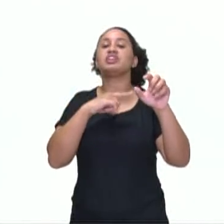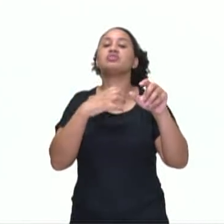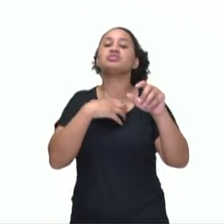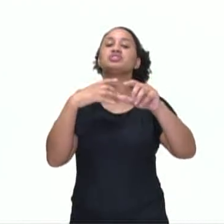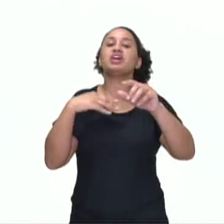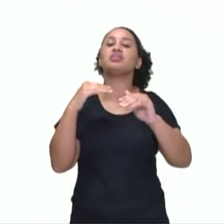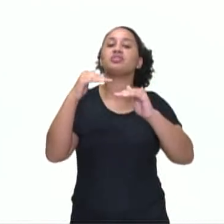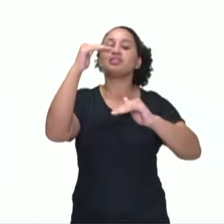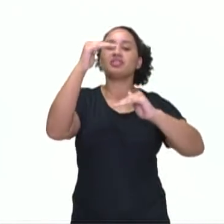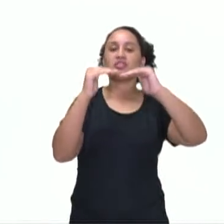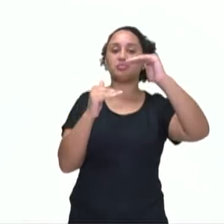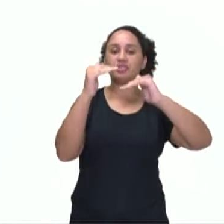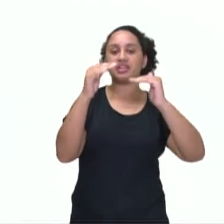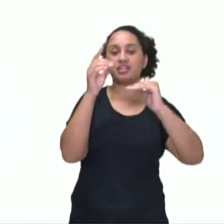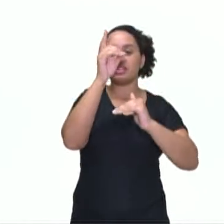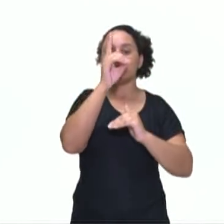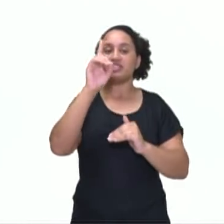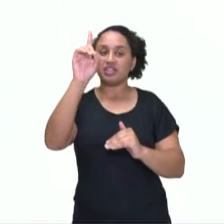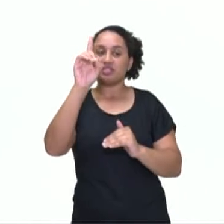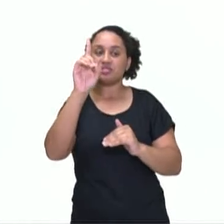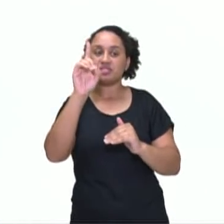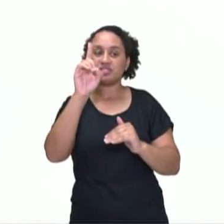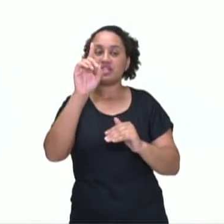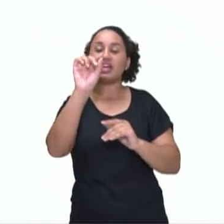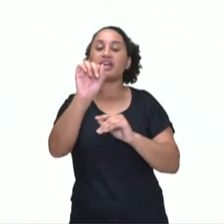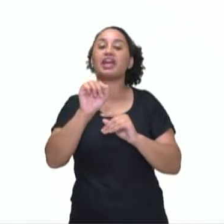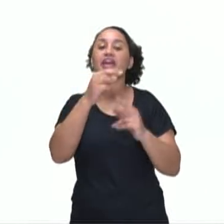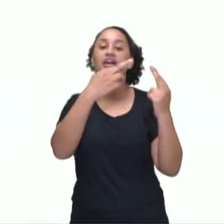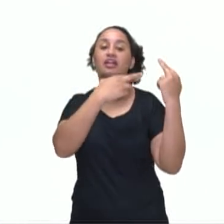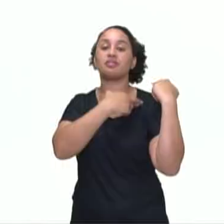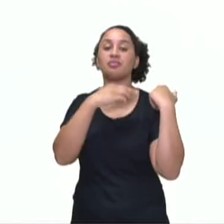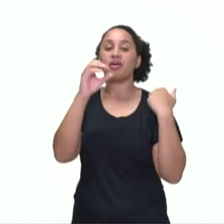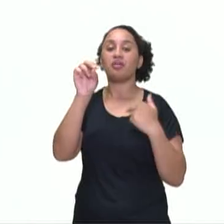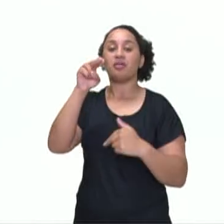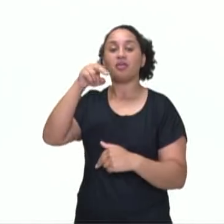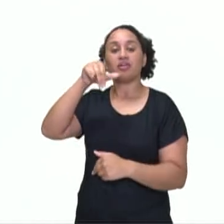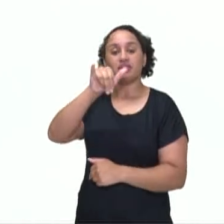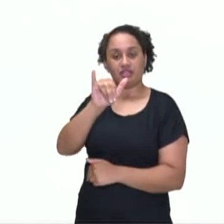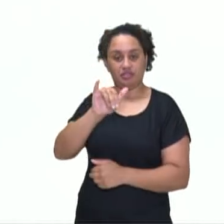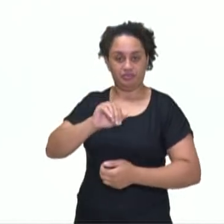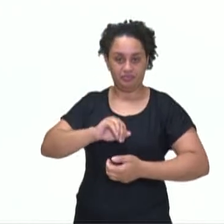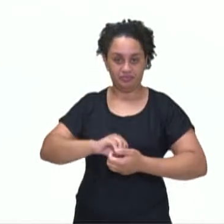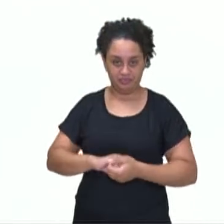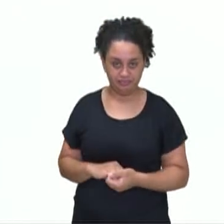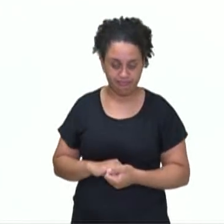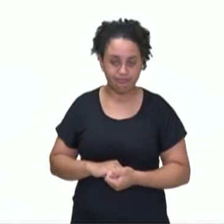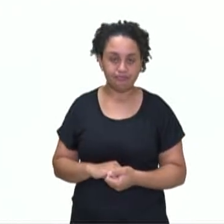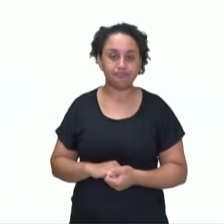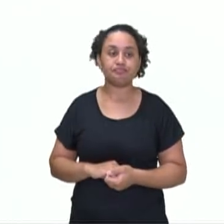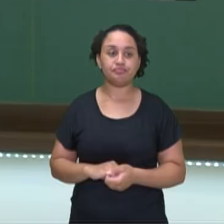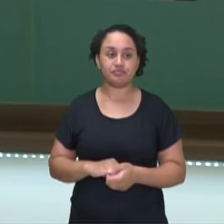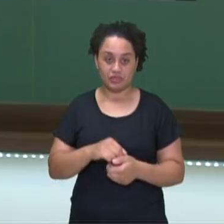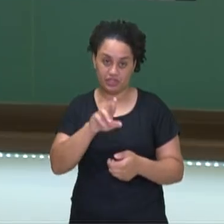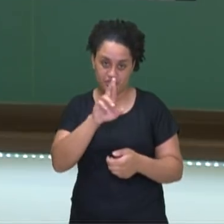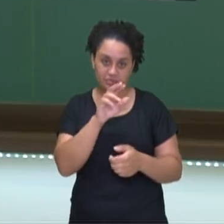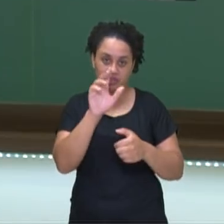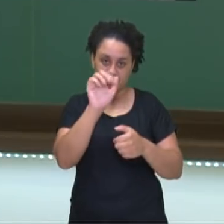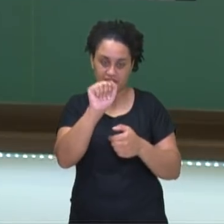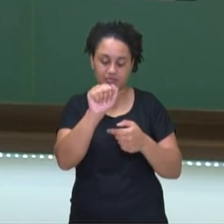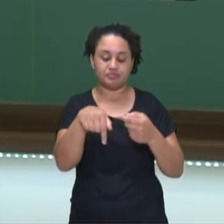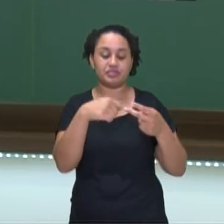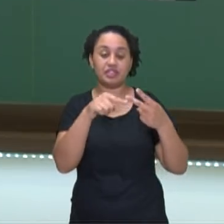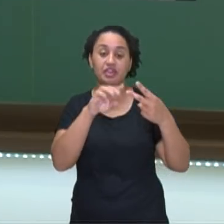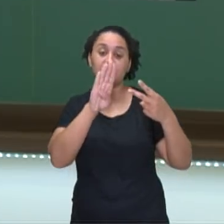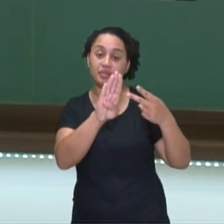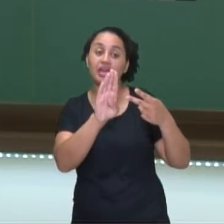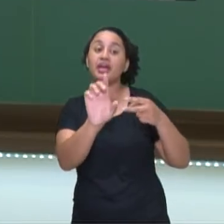forma de monarquia divina dirigida pelo Oni. Então, monarquia divina dirigida pelo Oni. Pergunta da letra B.